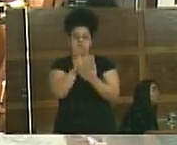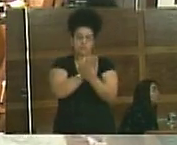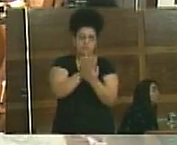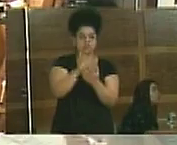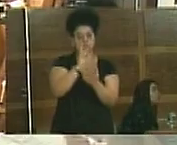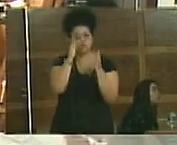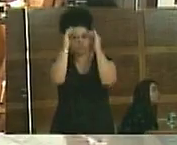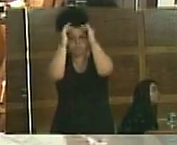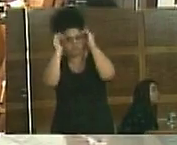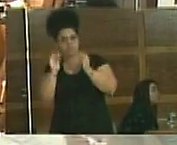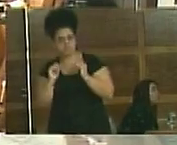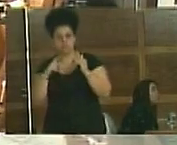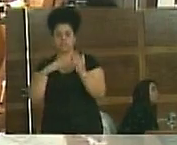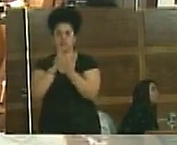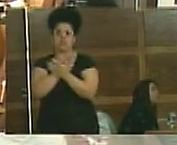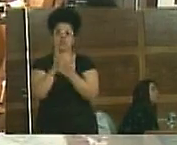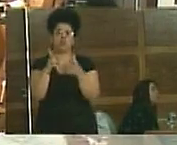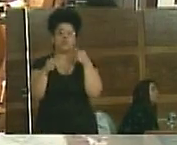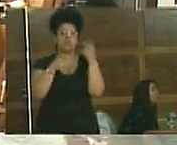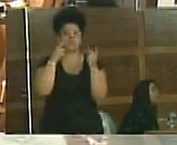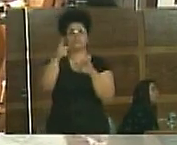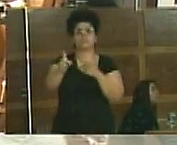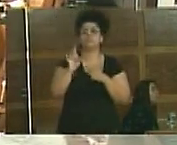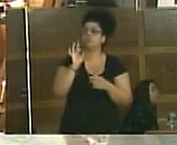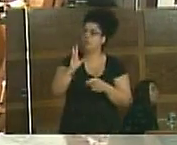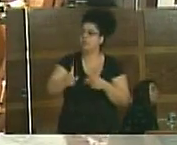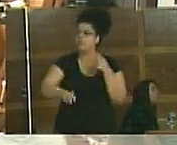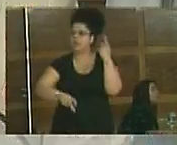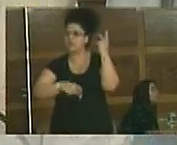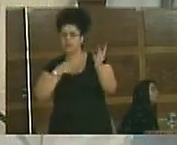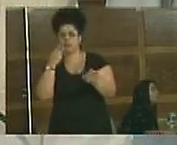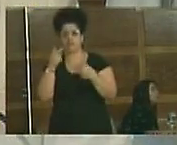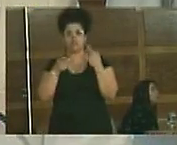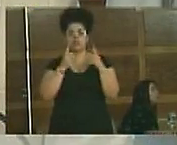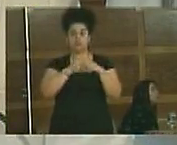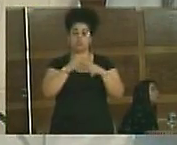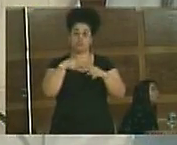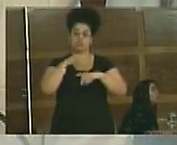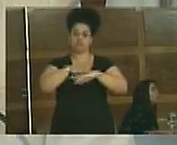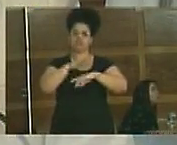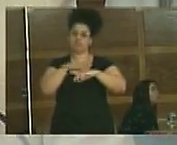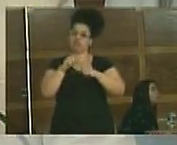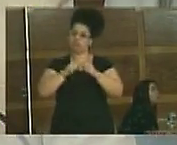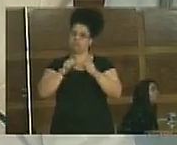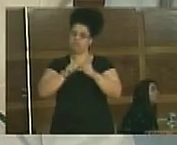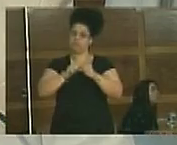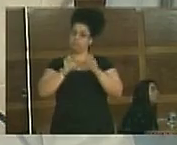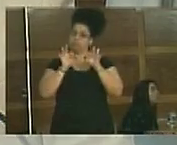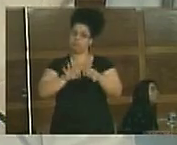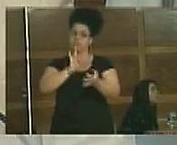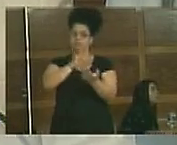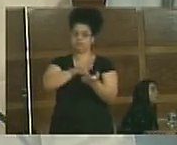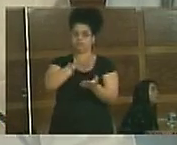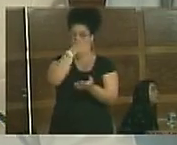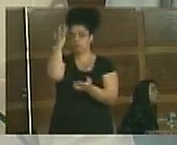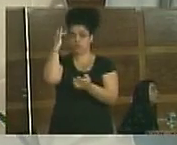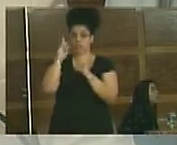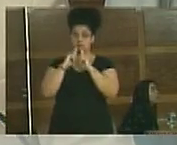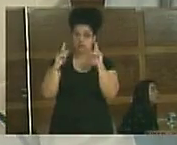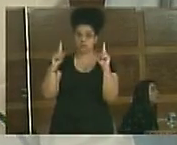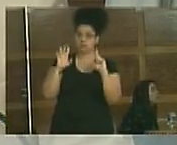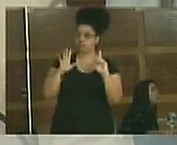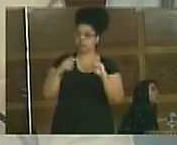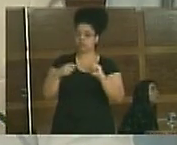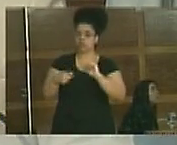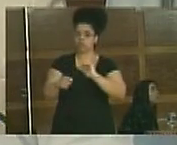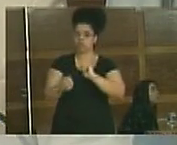rede social, que as pessoas falam, você está falando, falando, falando, tudo que eu falo é por trabalho que eu faço. E a velha pessoa reclamar, ela tem que somar junto com a